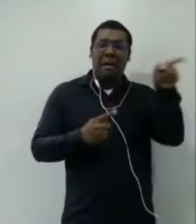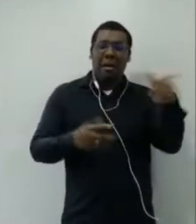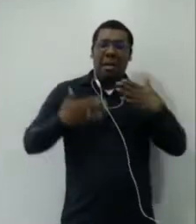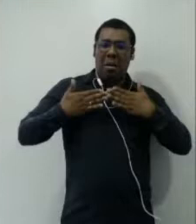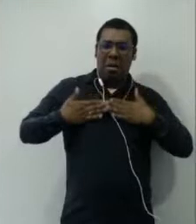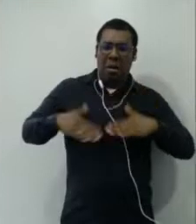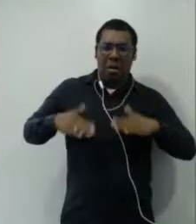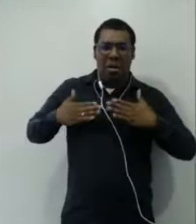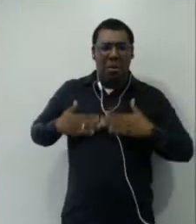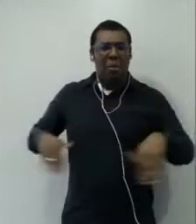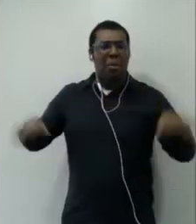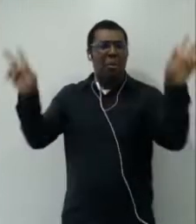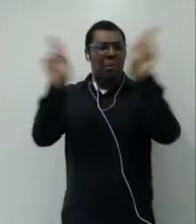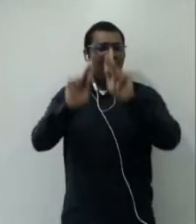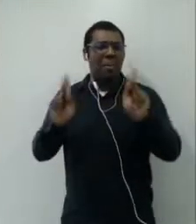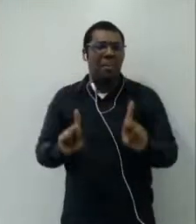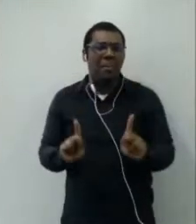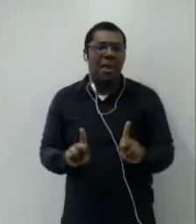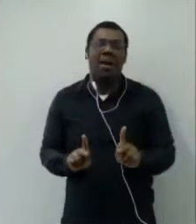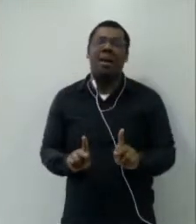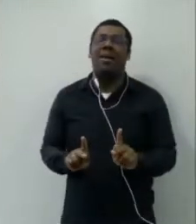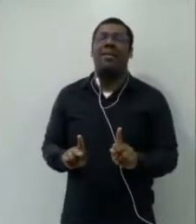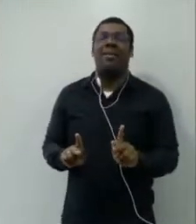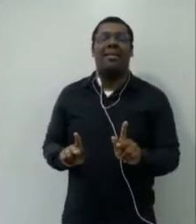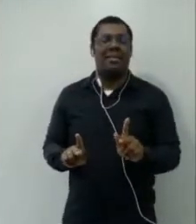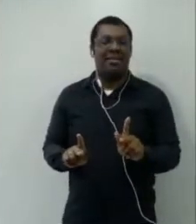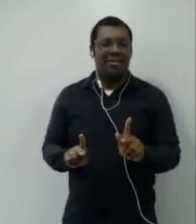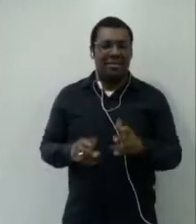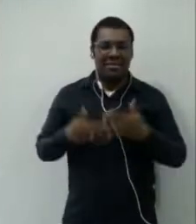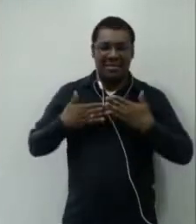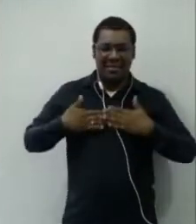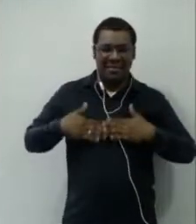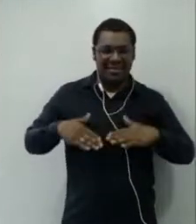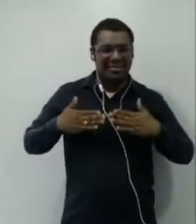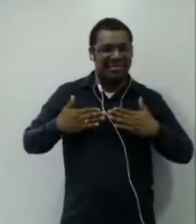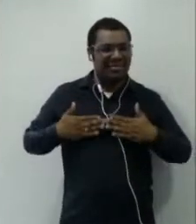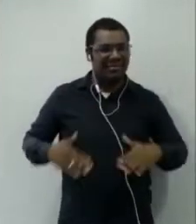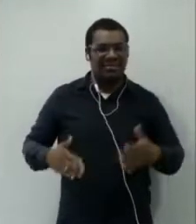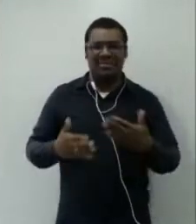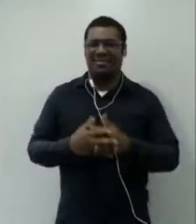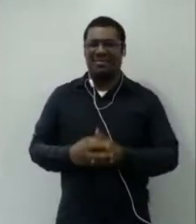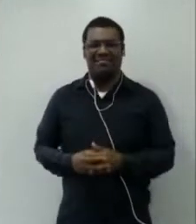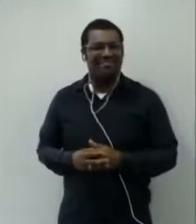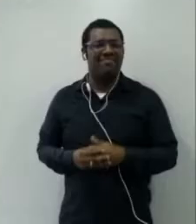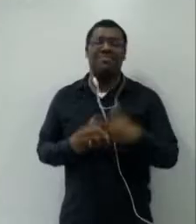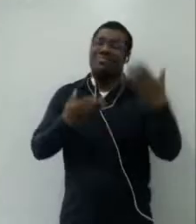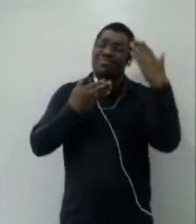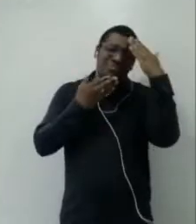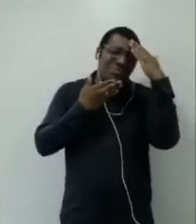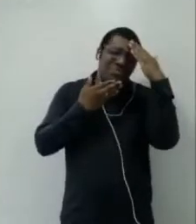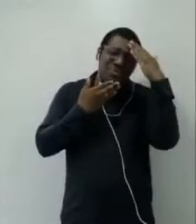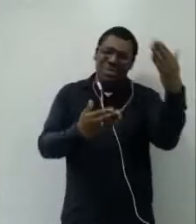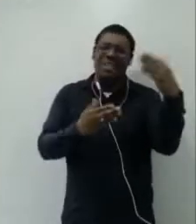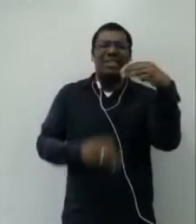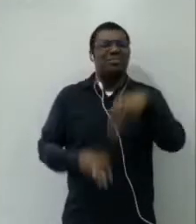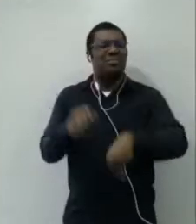paz, compreensão do que vivia. Podíamos ser gratos a ele, podíamos dizer que somos gratos a ele pelo exemplo de